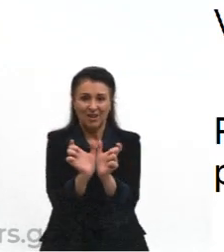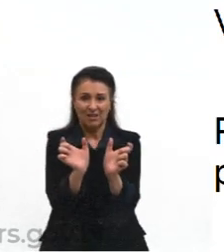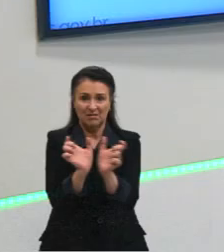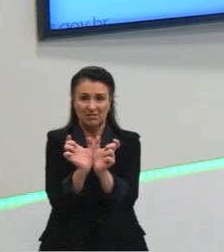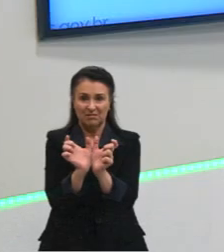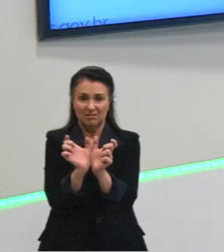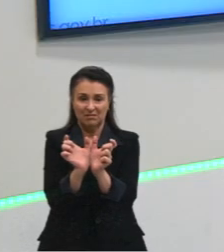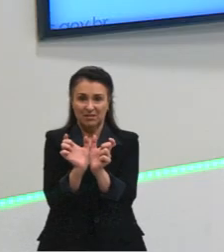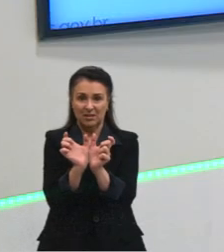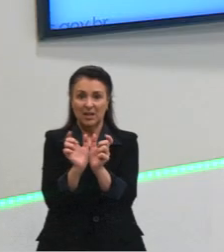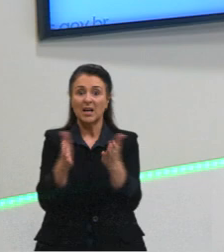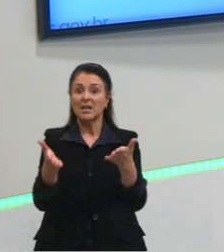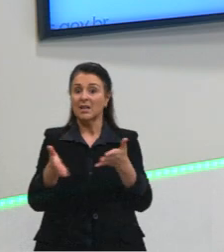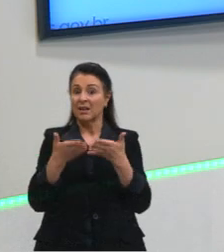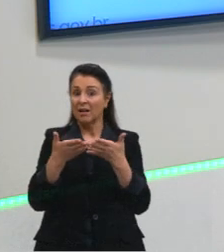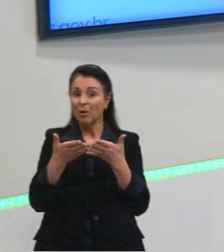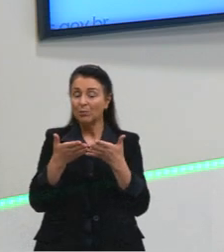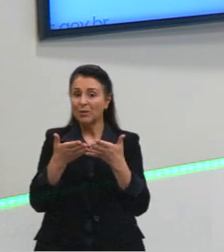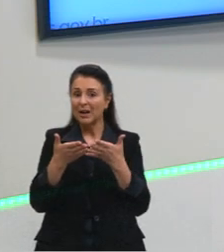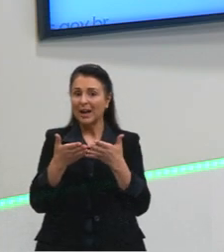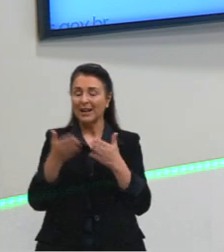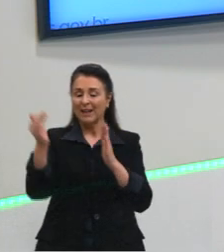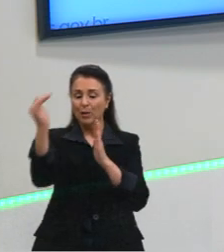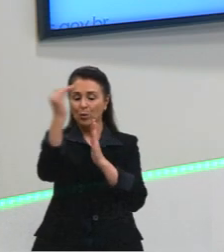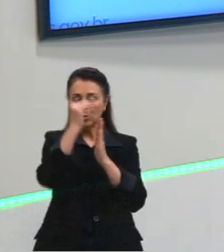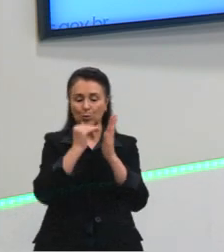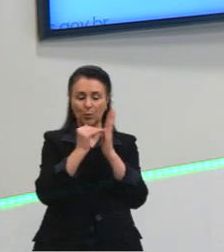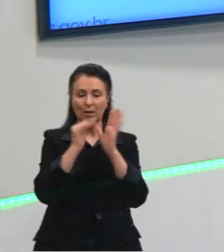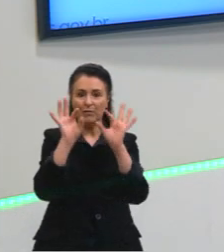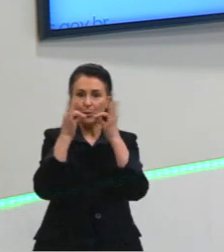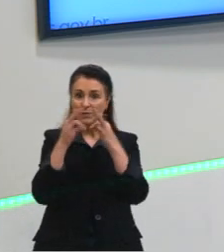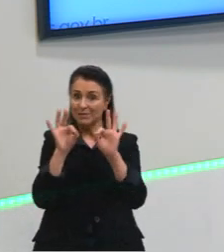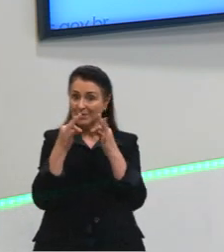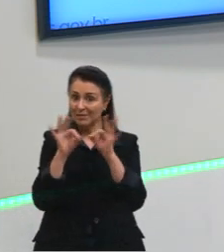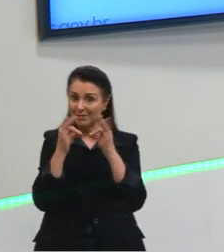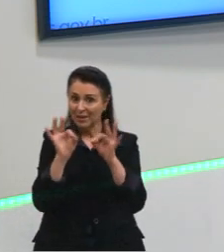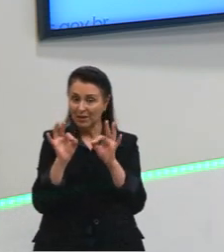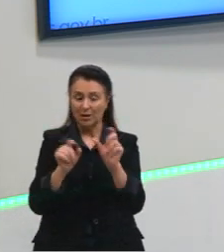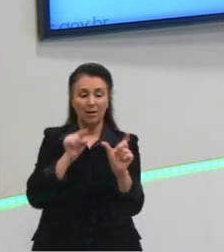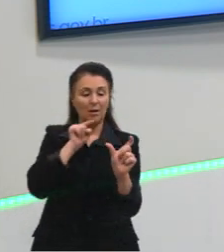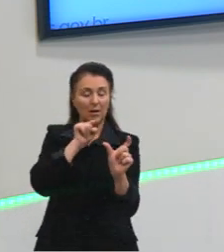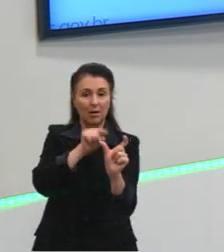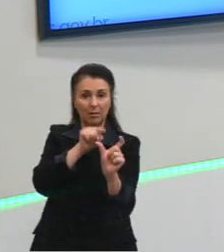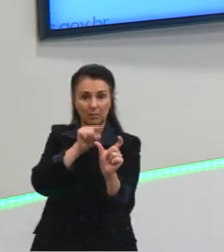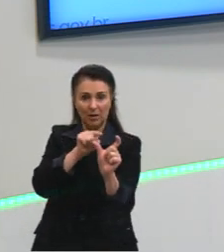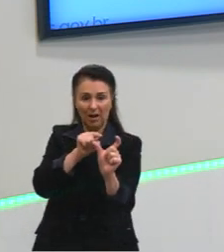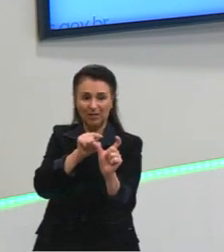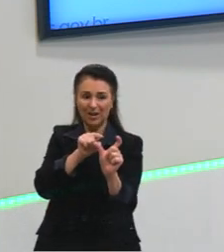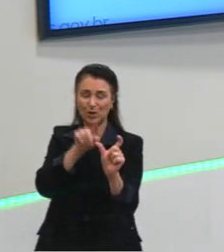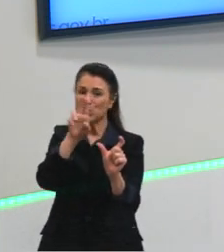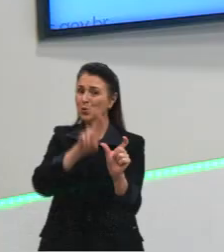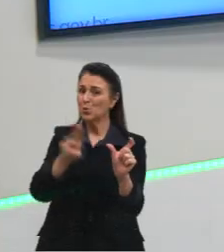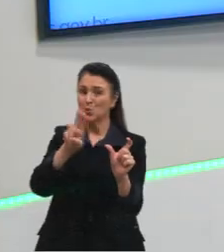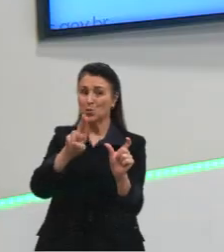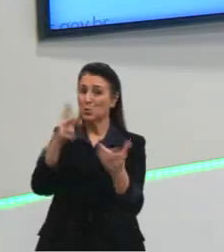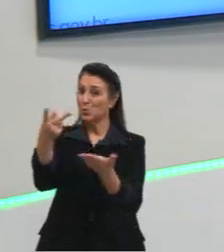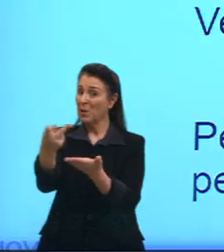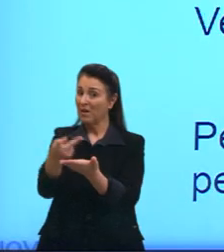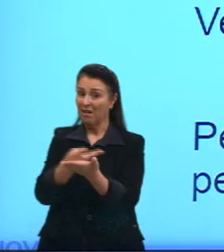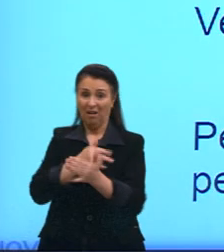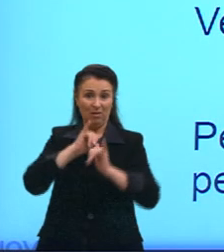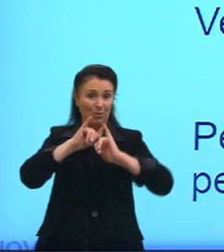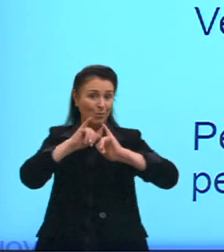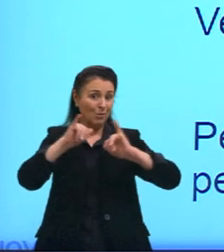assim lá no nosso nível sintático ela ocorre quando as palavras ocupam posições que estão inadequadas nesses